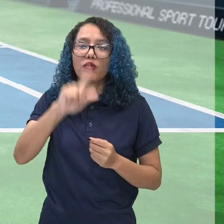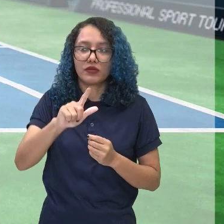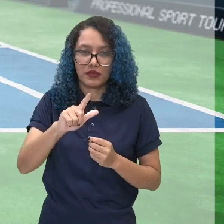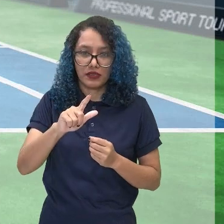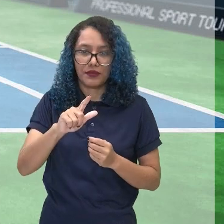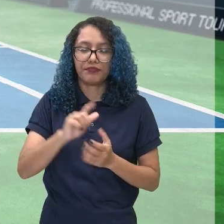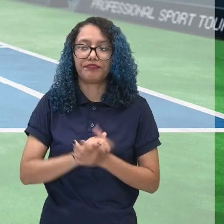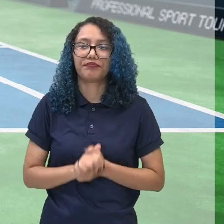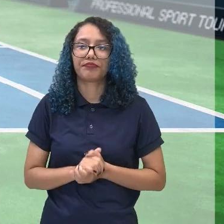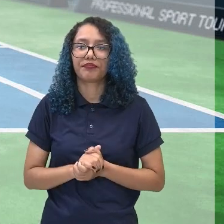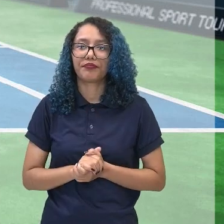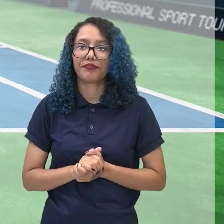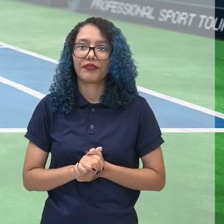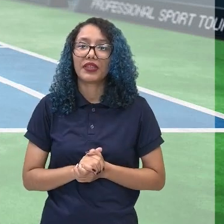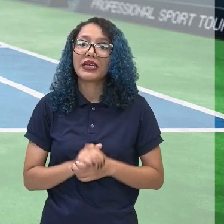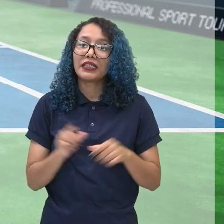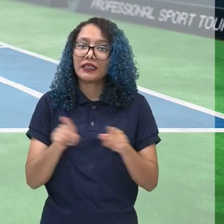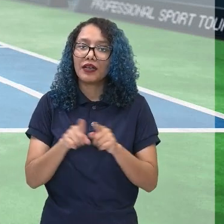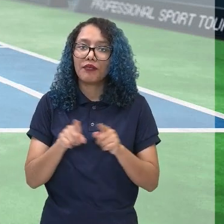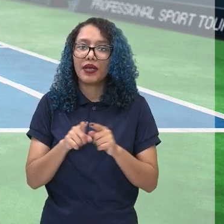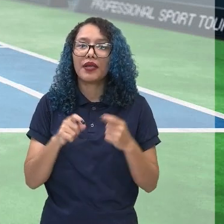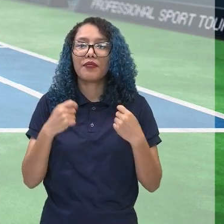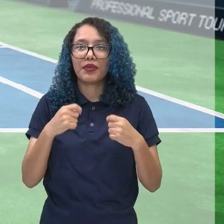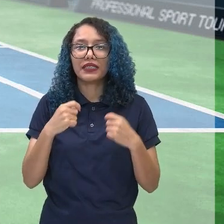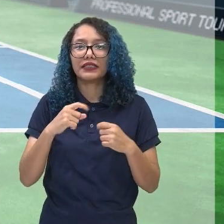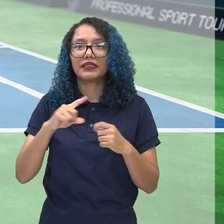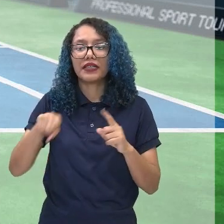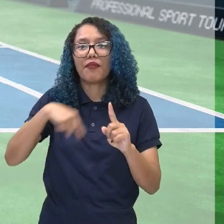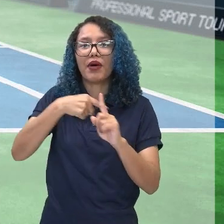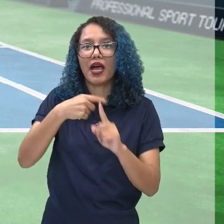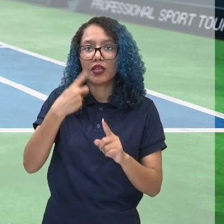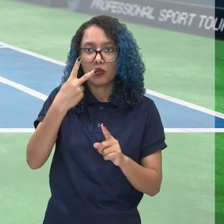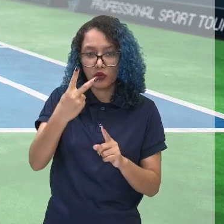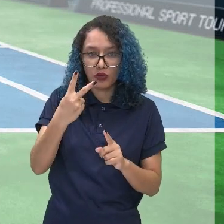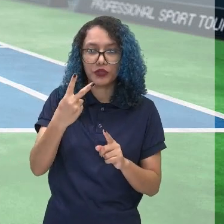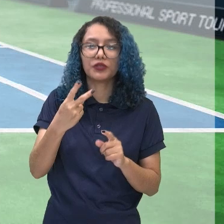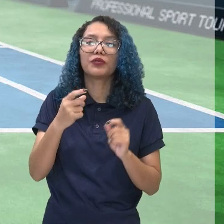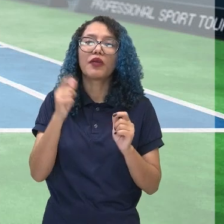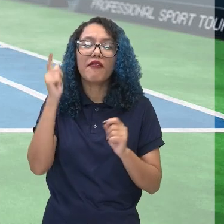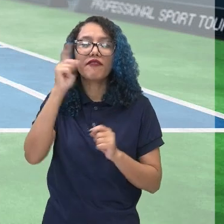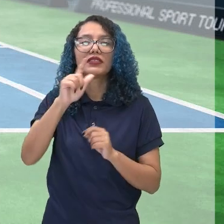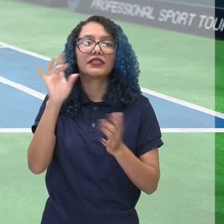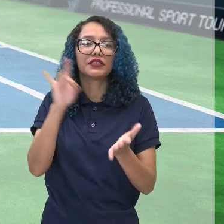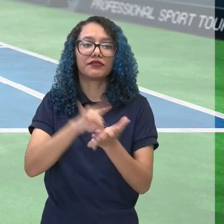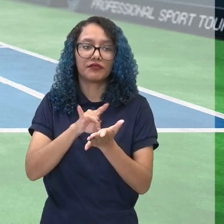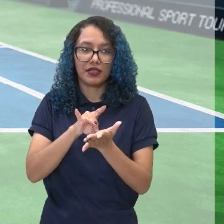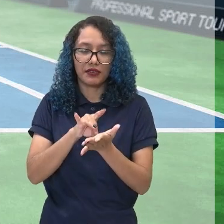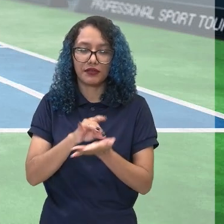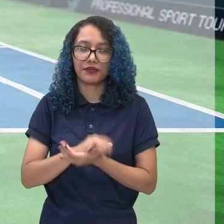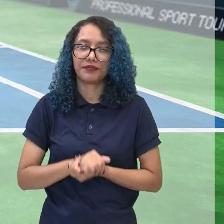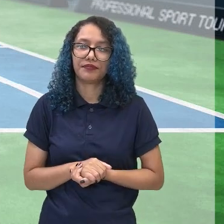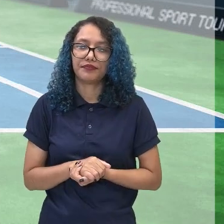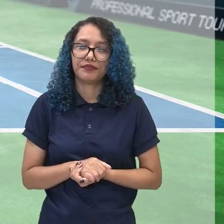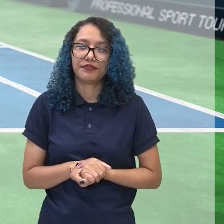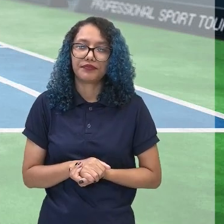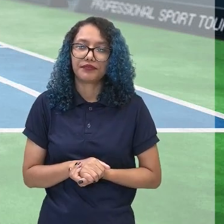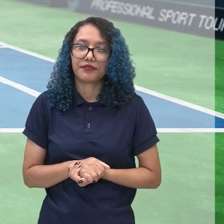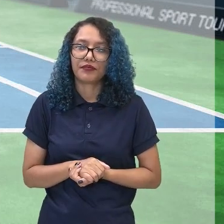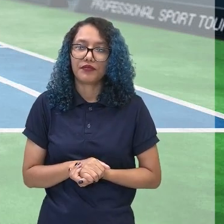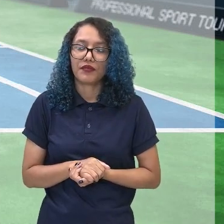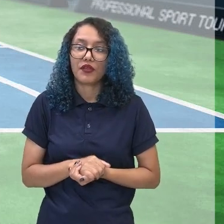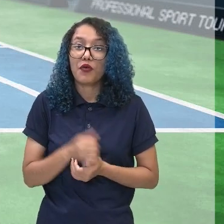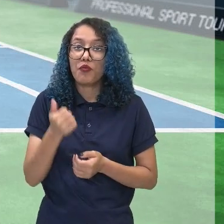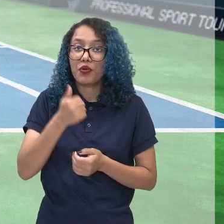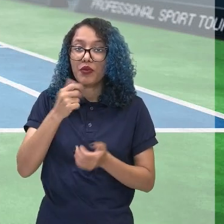o jogador precisa ganhar 2 pontos consecutivos para vencer o game. O primeiro ponto após o deuce